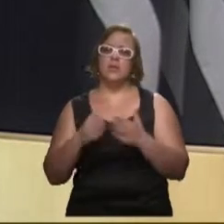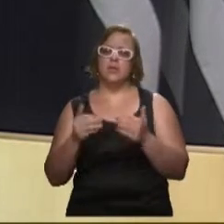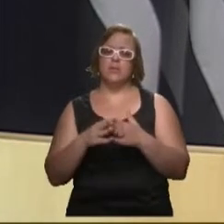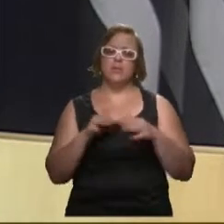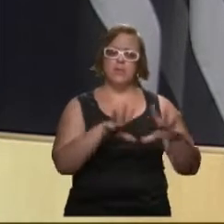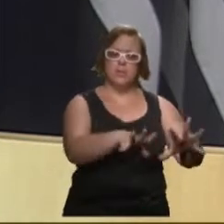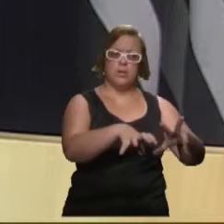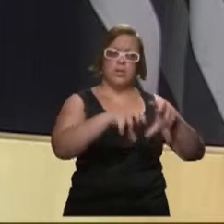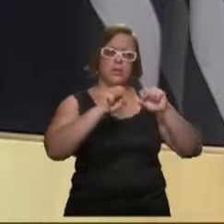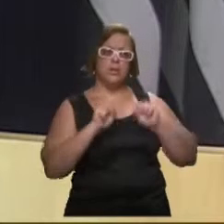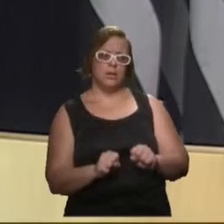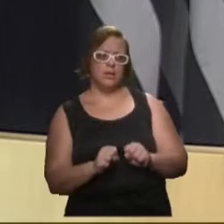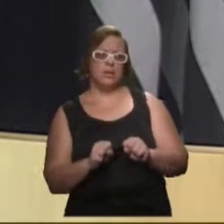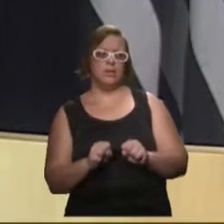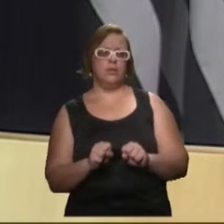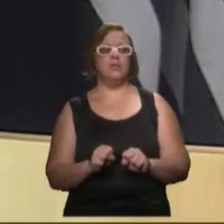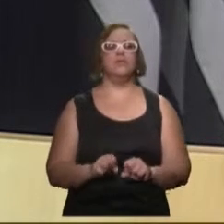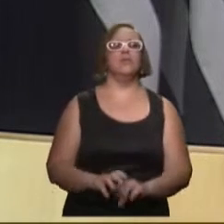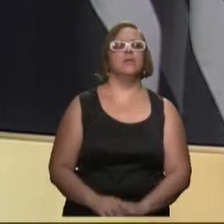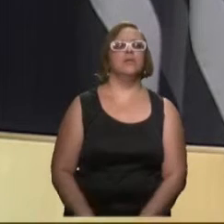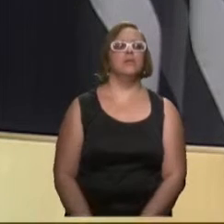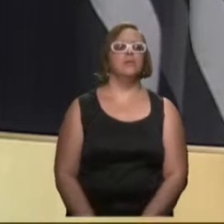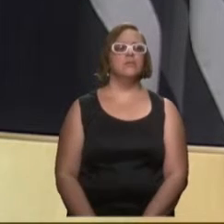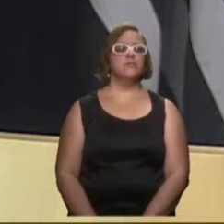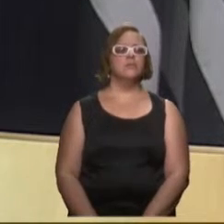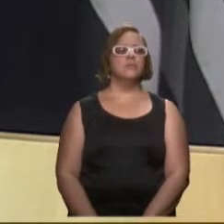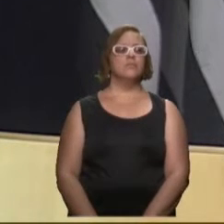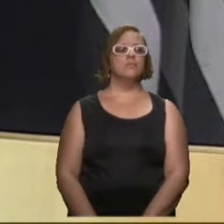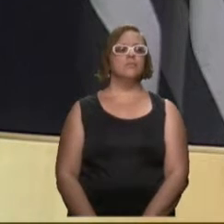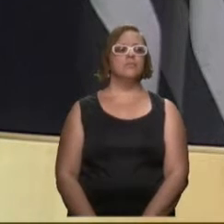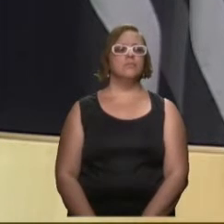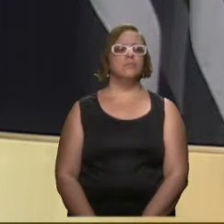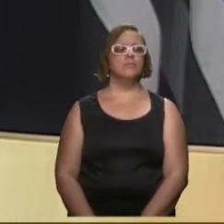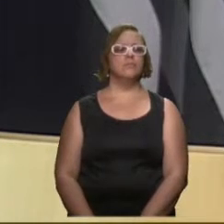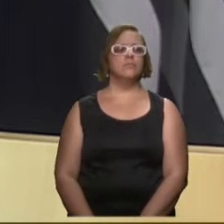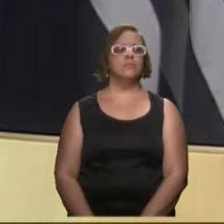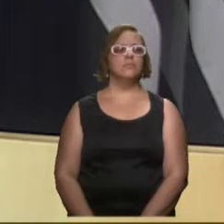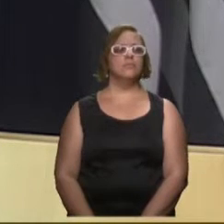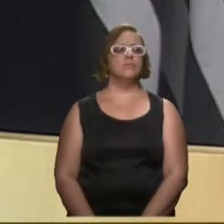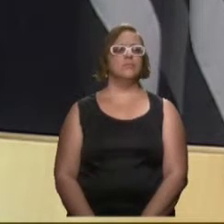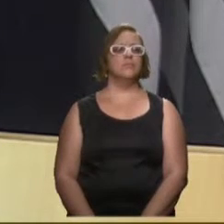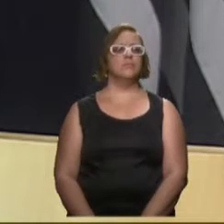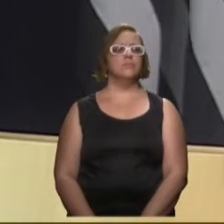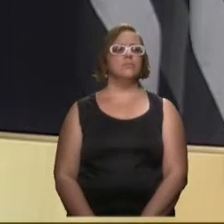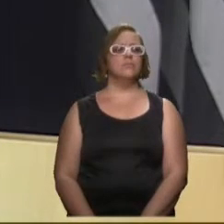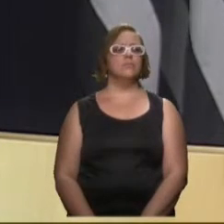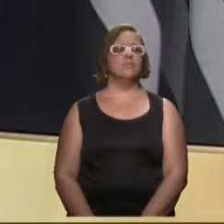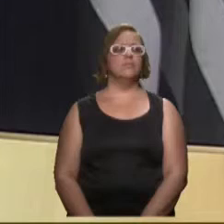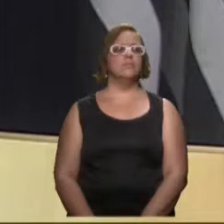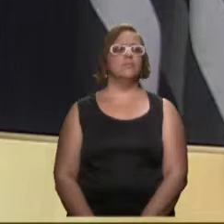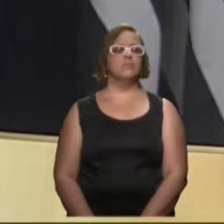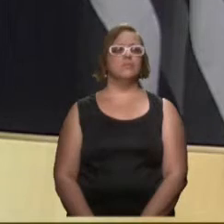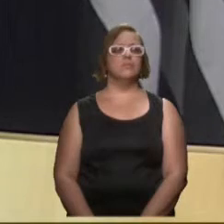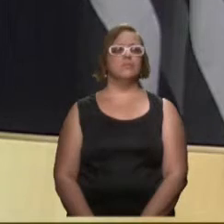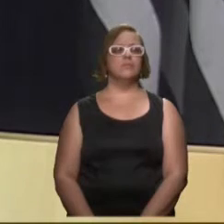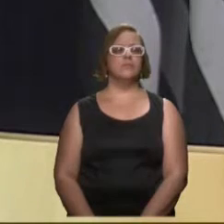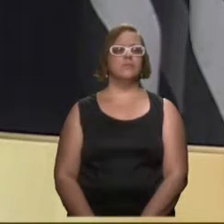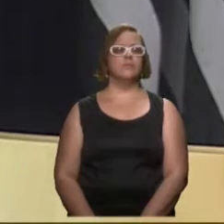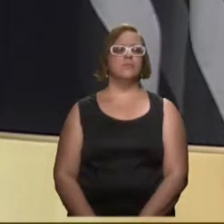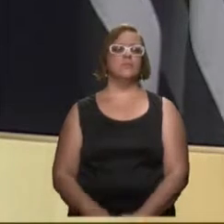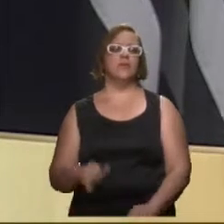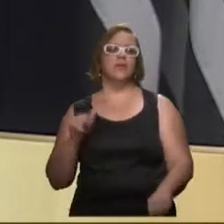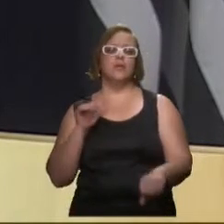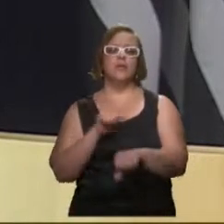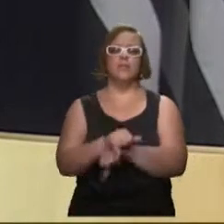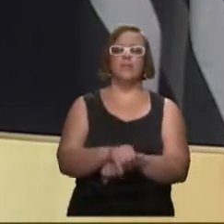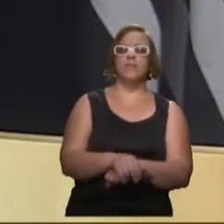distribuídos à rede pública municipal, e fomos tratados de uma forma desrespeitosa, até